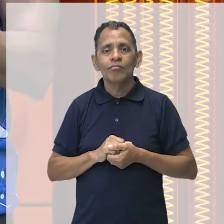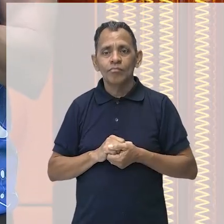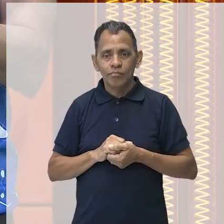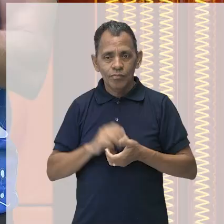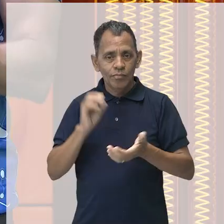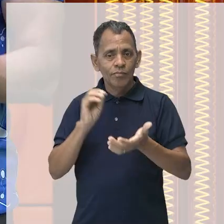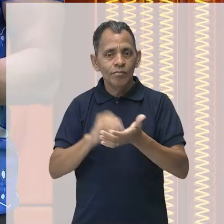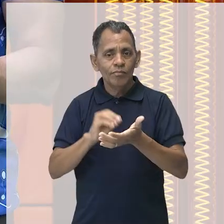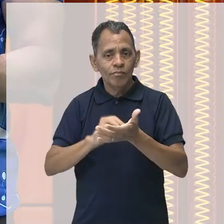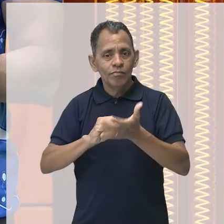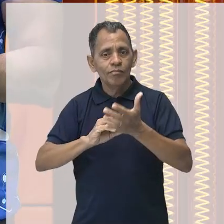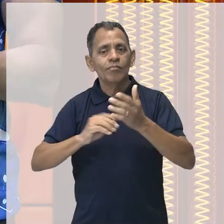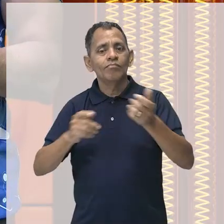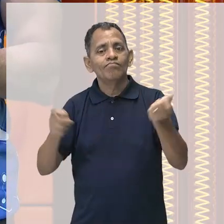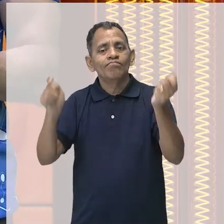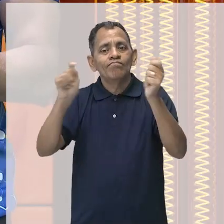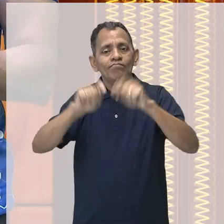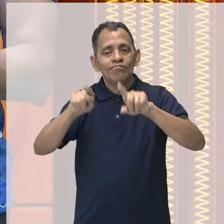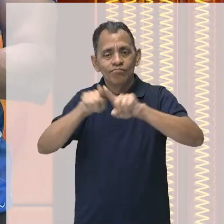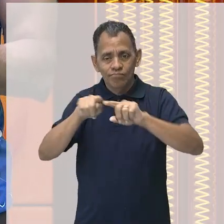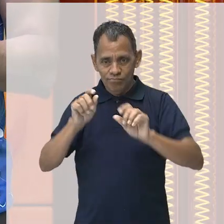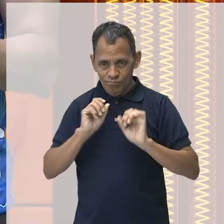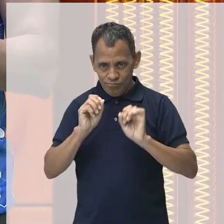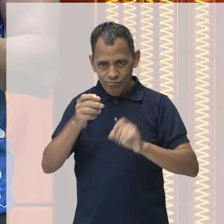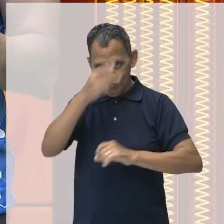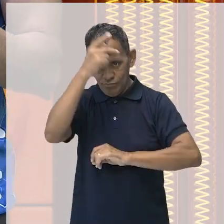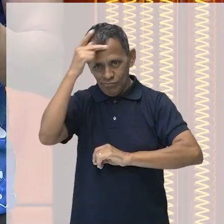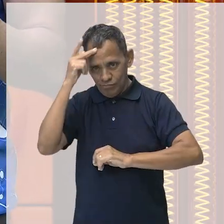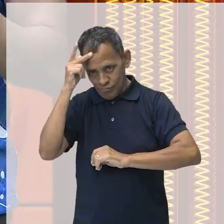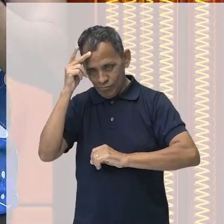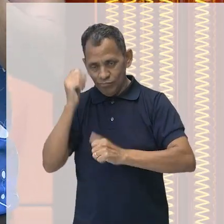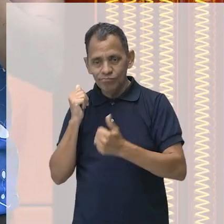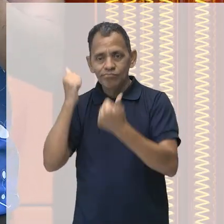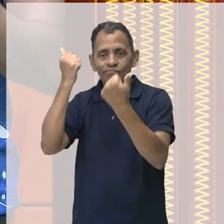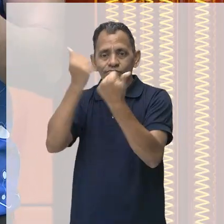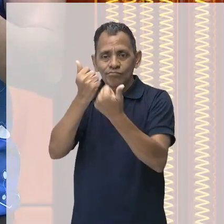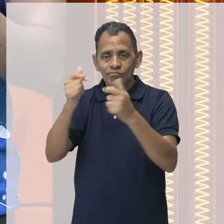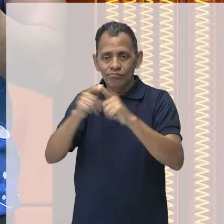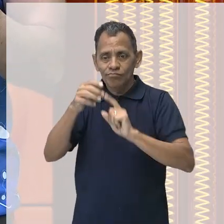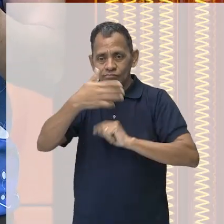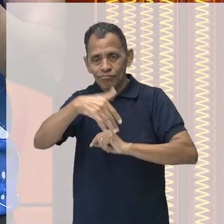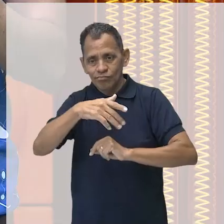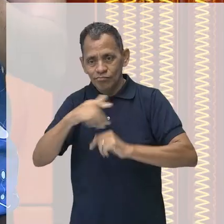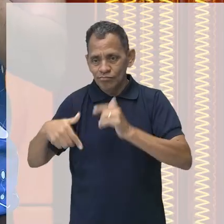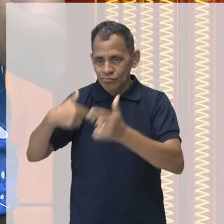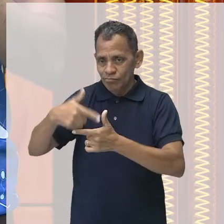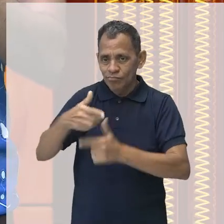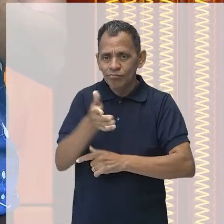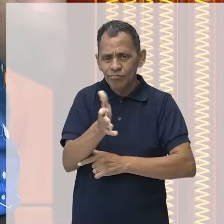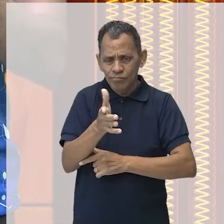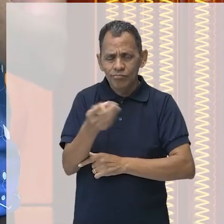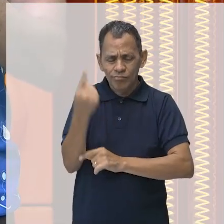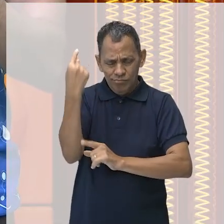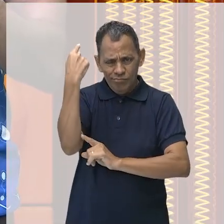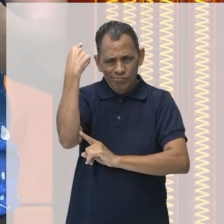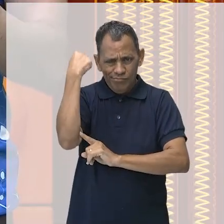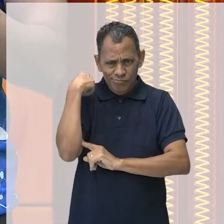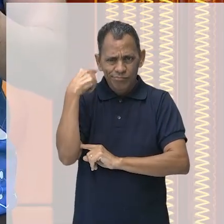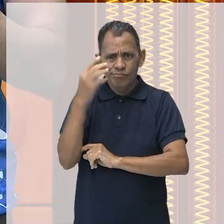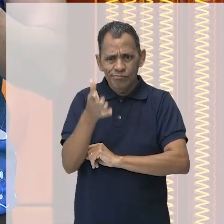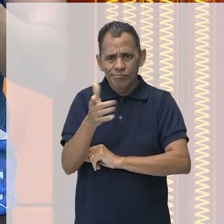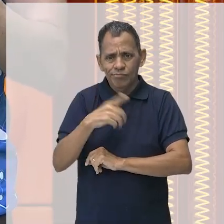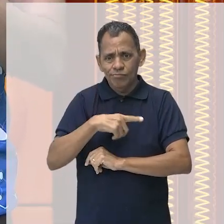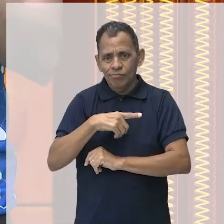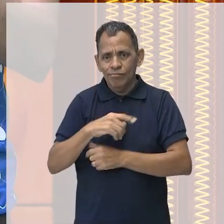máquinas substituindo os postos de trabalho, né? Então, já tem um tempo que a gente tem ali os